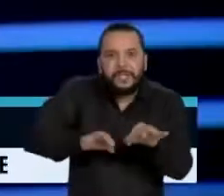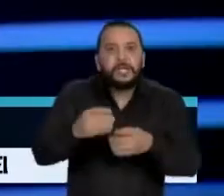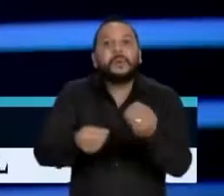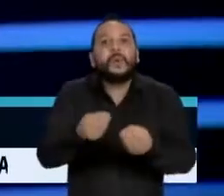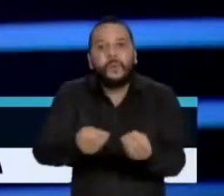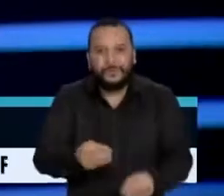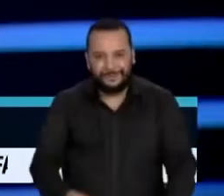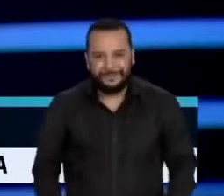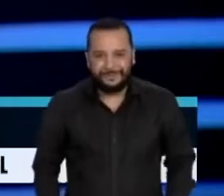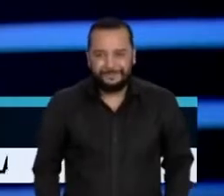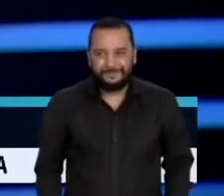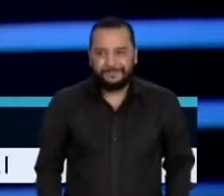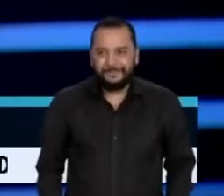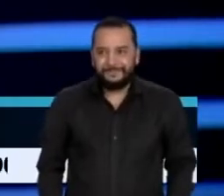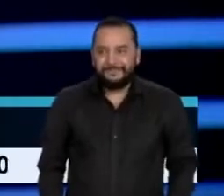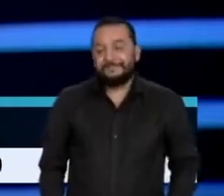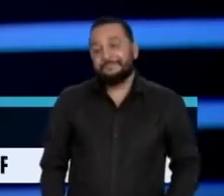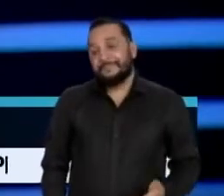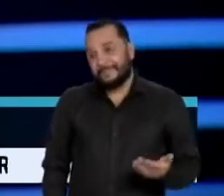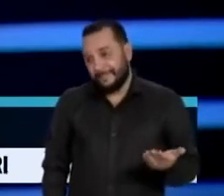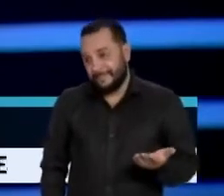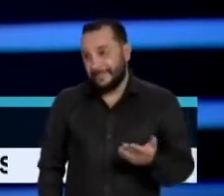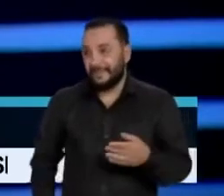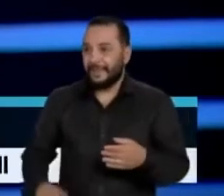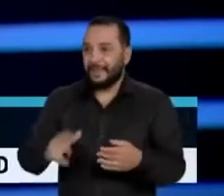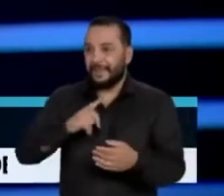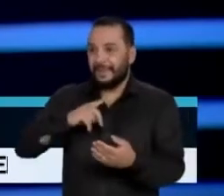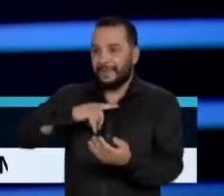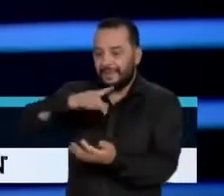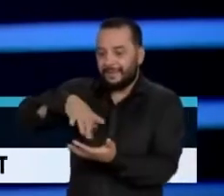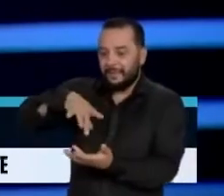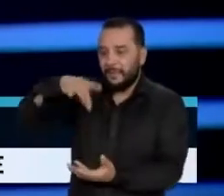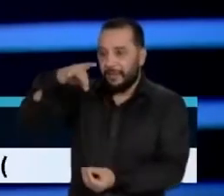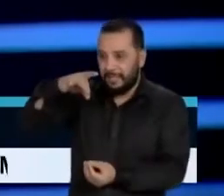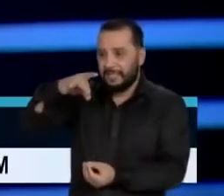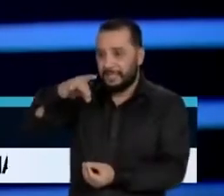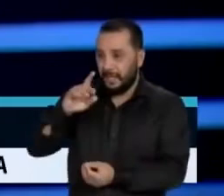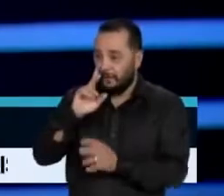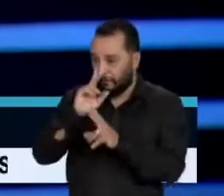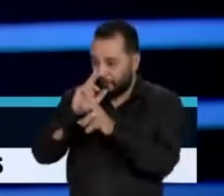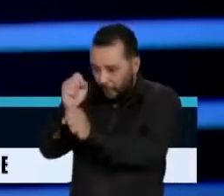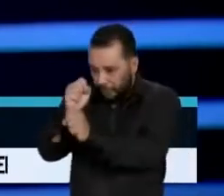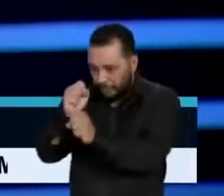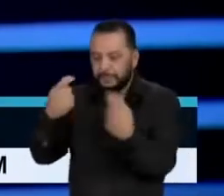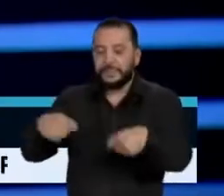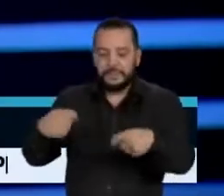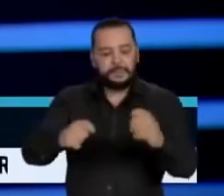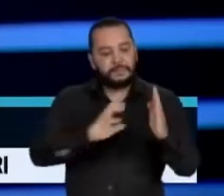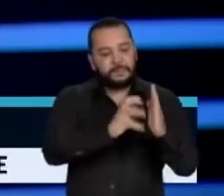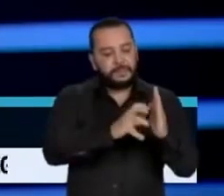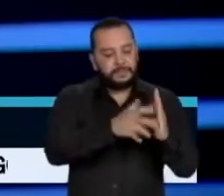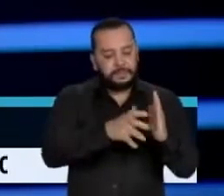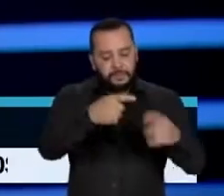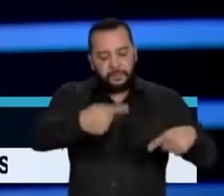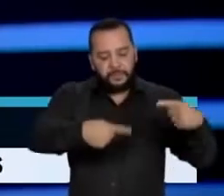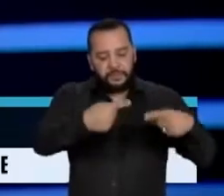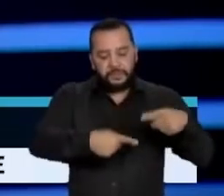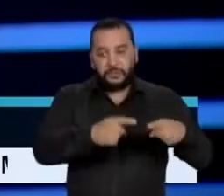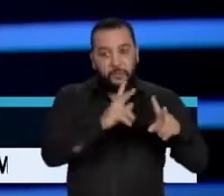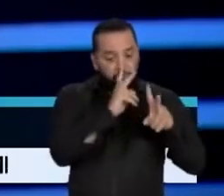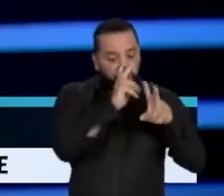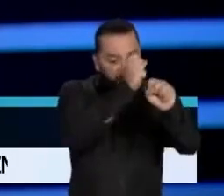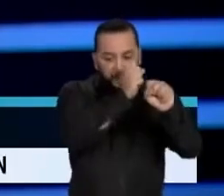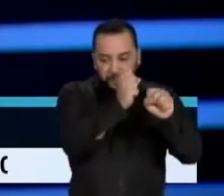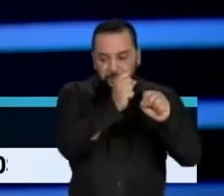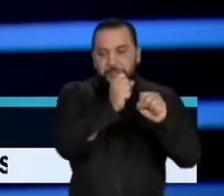pois é né não existe democracia forte sem partido político forte pelo menos nenhuma